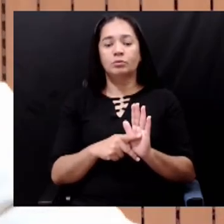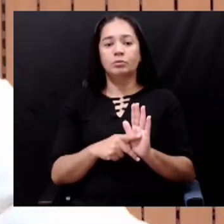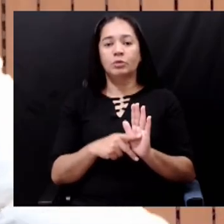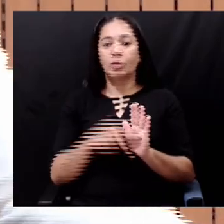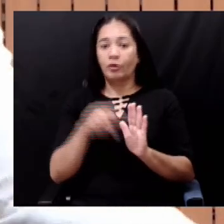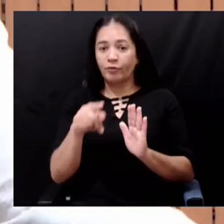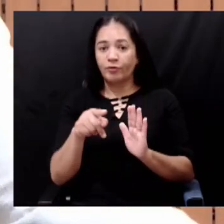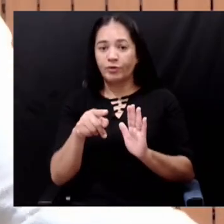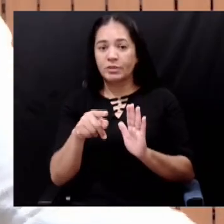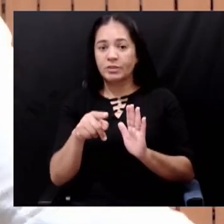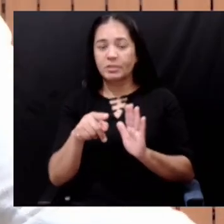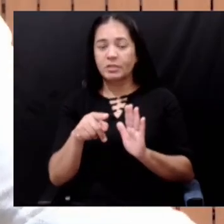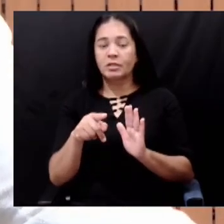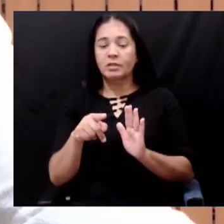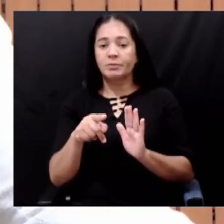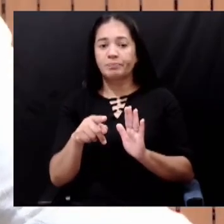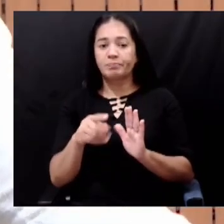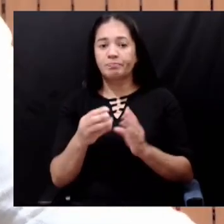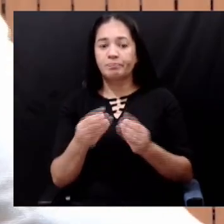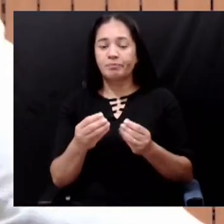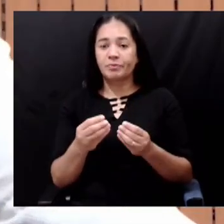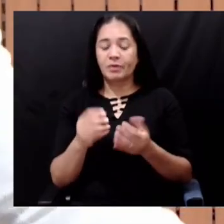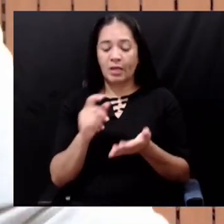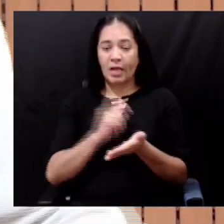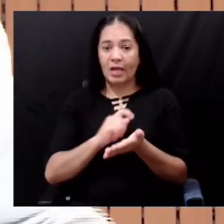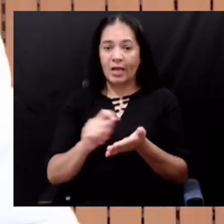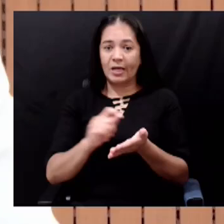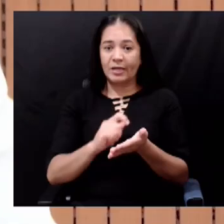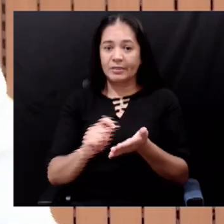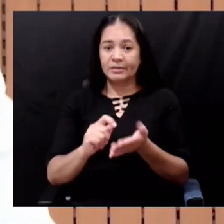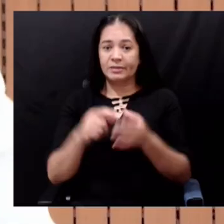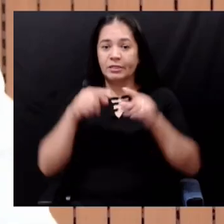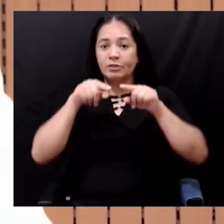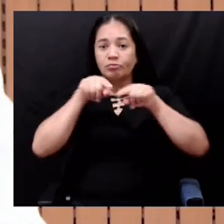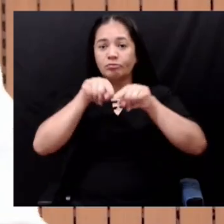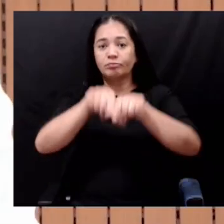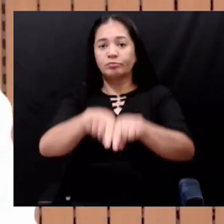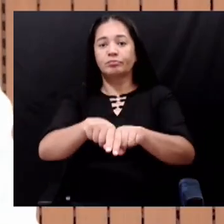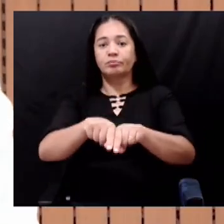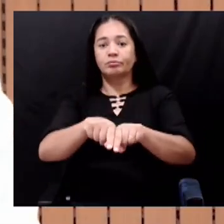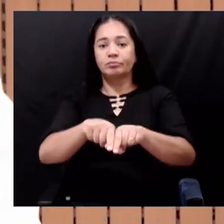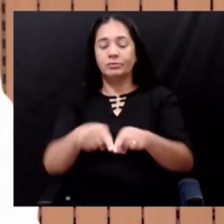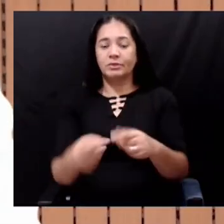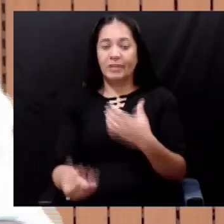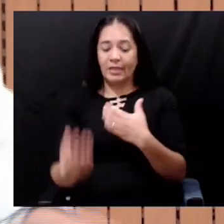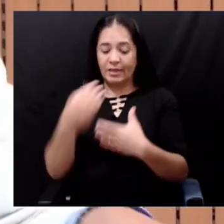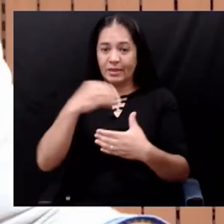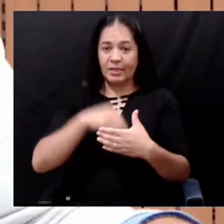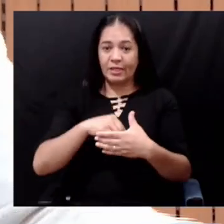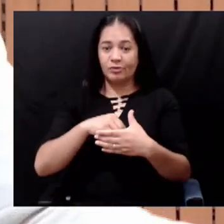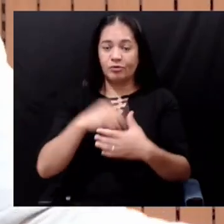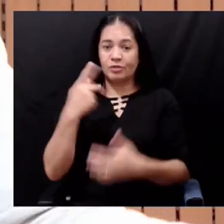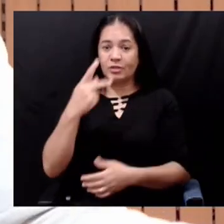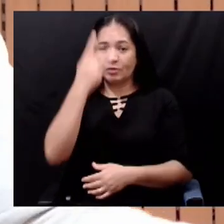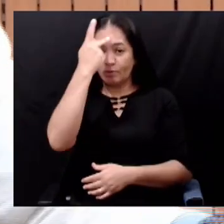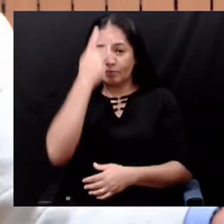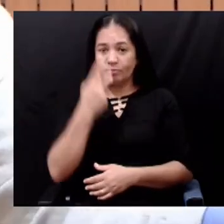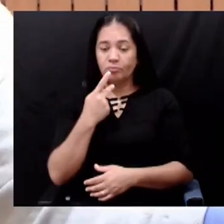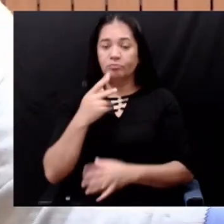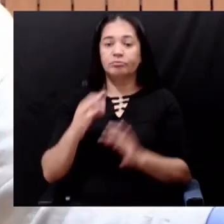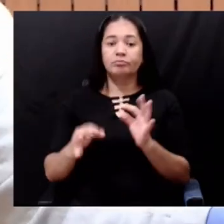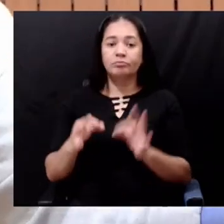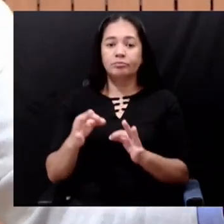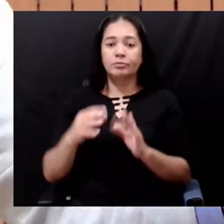está assinando um termo de parceria e abrigando dentro da sua personalidade jurídica, né, esse projeto. Então,